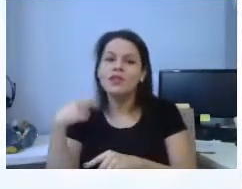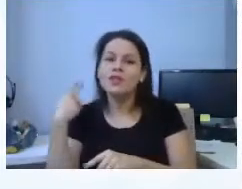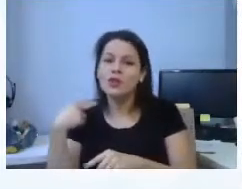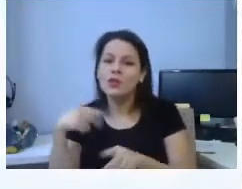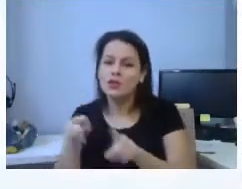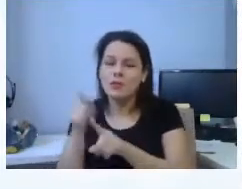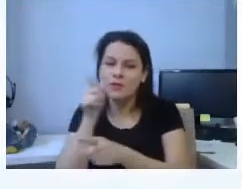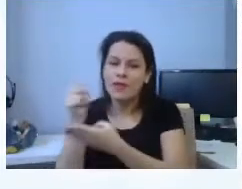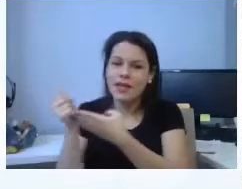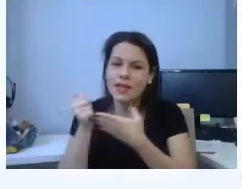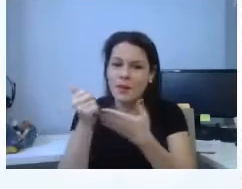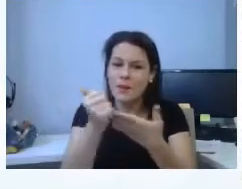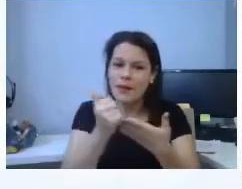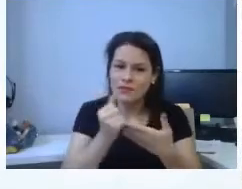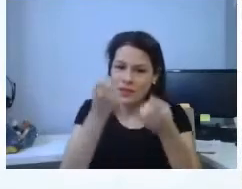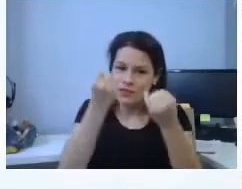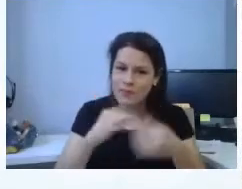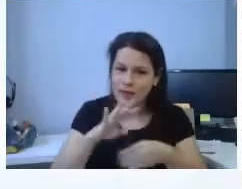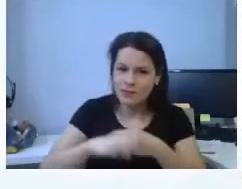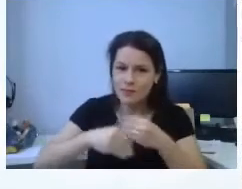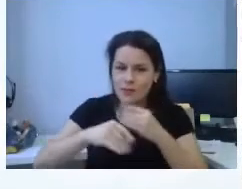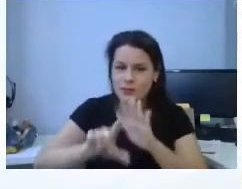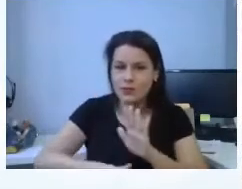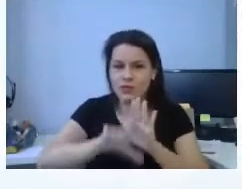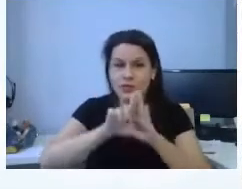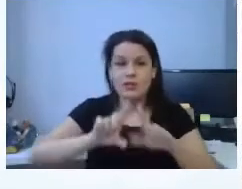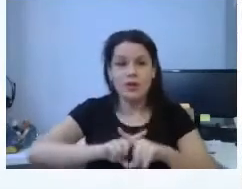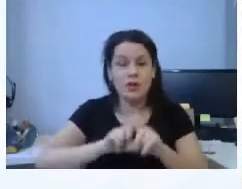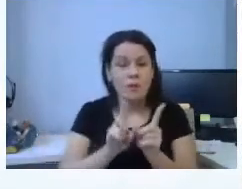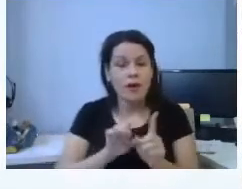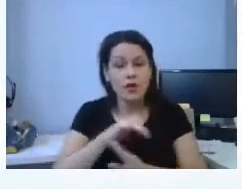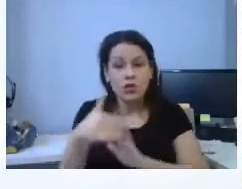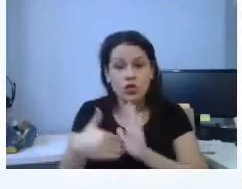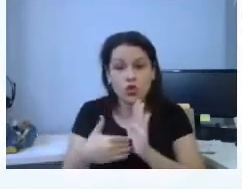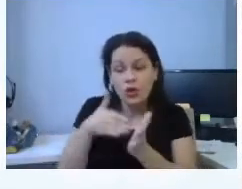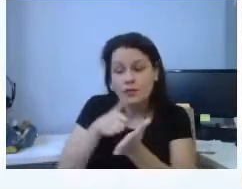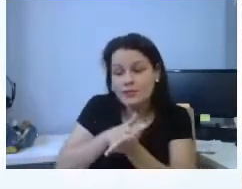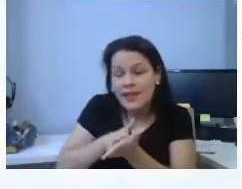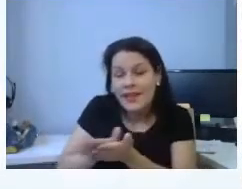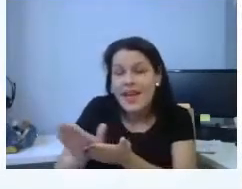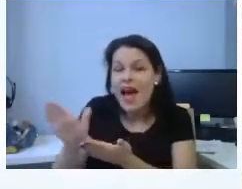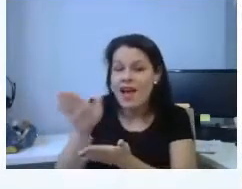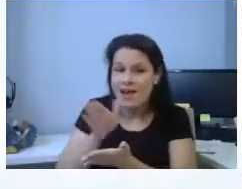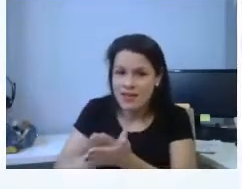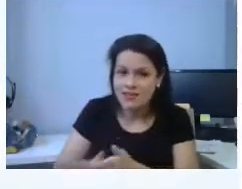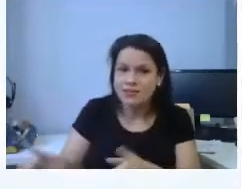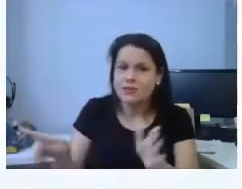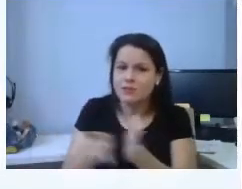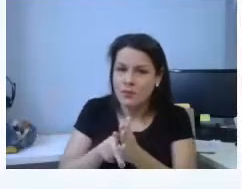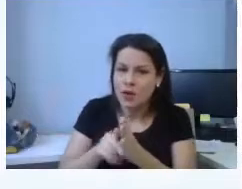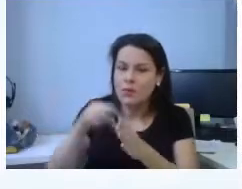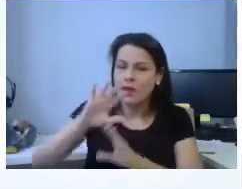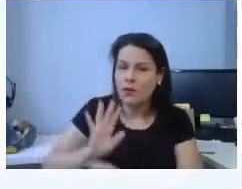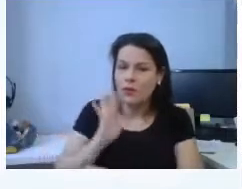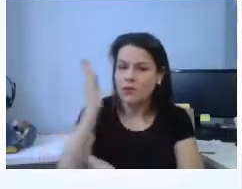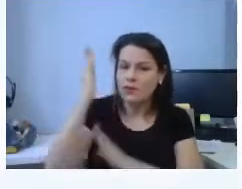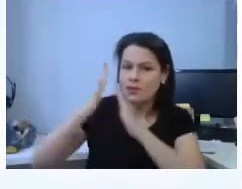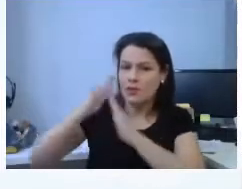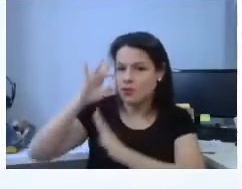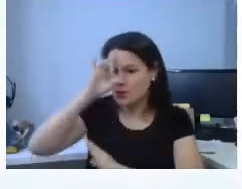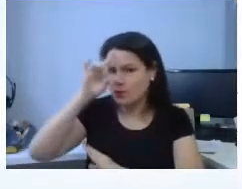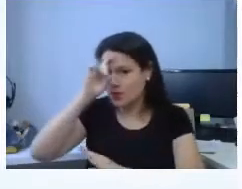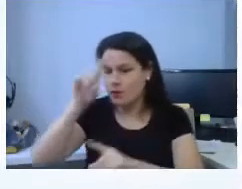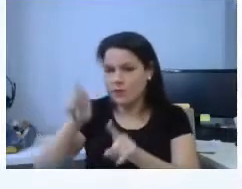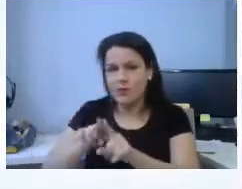Emiliano possa falar, é que, inclusive, as custas as despesas quanto